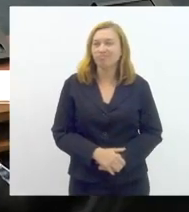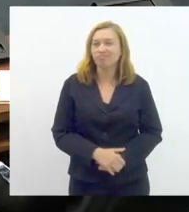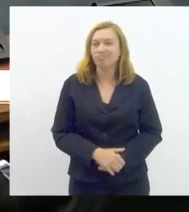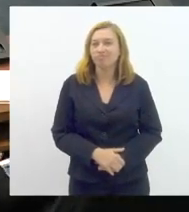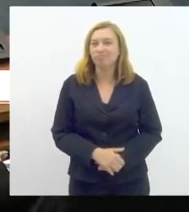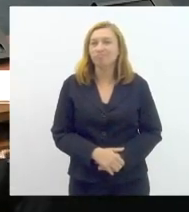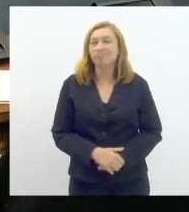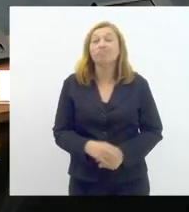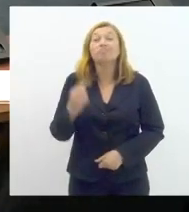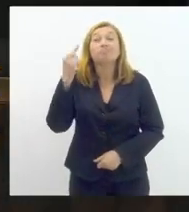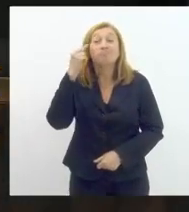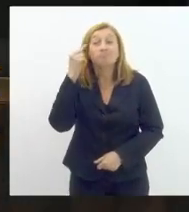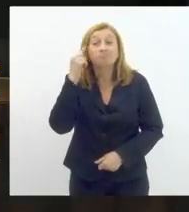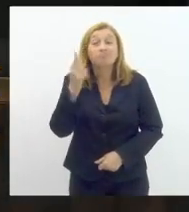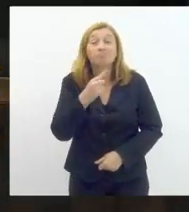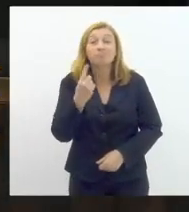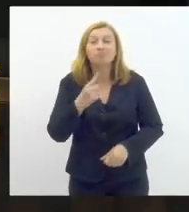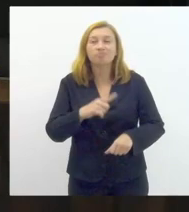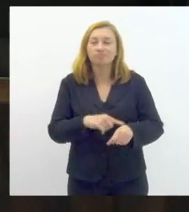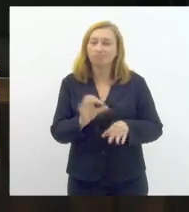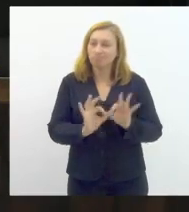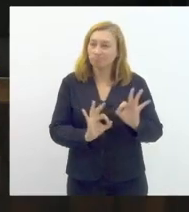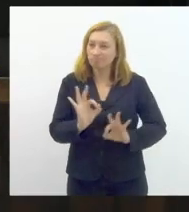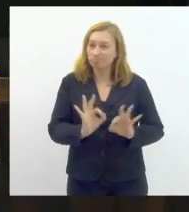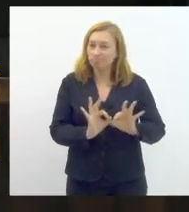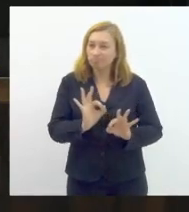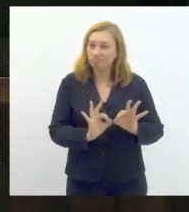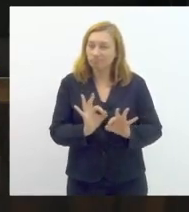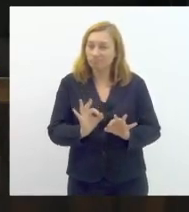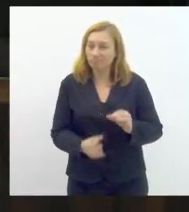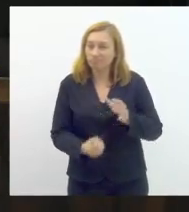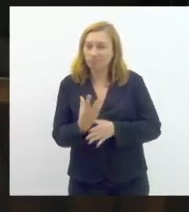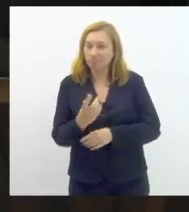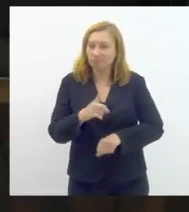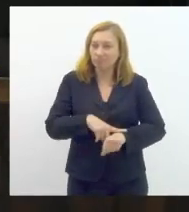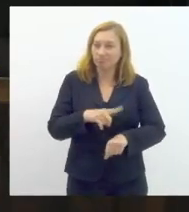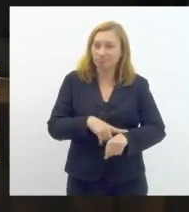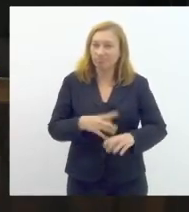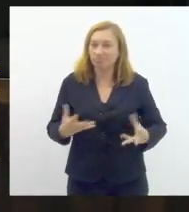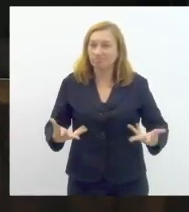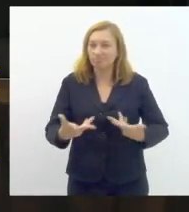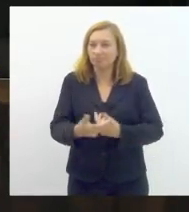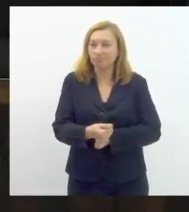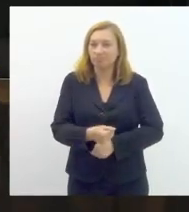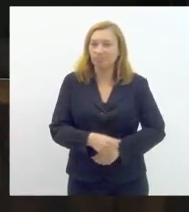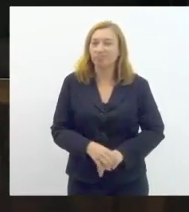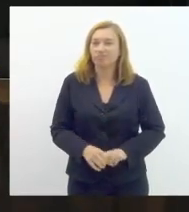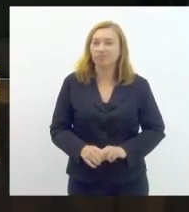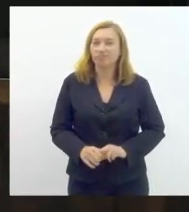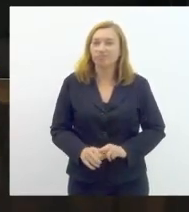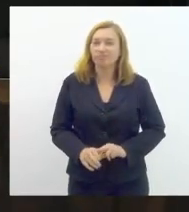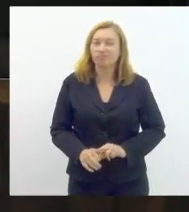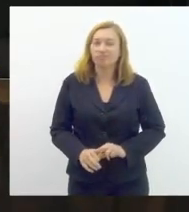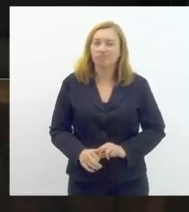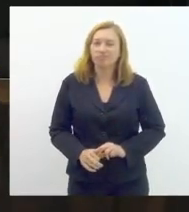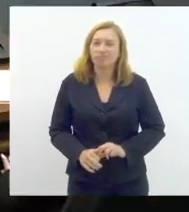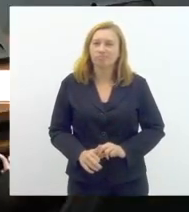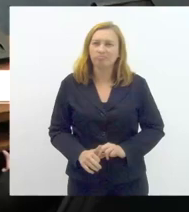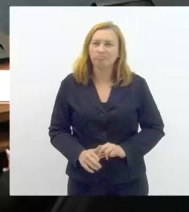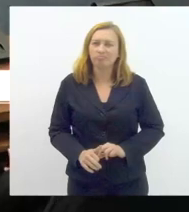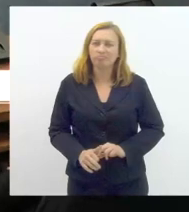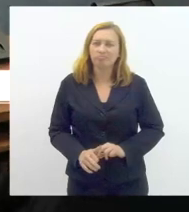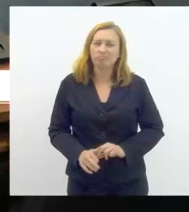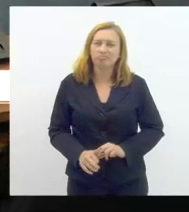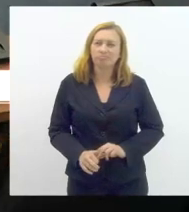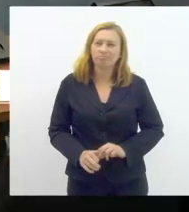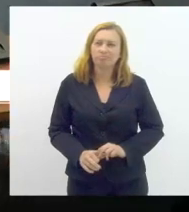Vai pensando aí enquanto a gente está aqui se aprumando para construir esse momento incrível. Quer falar comigo?